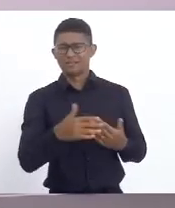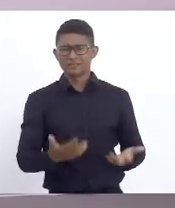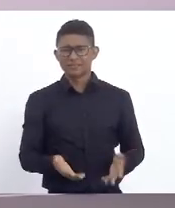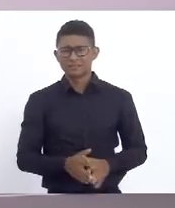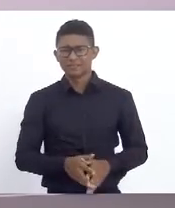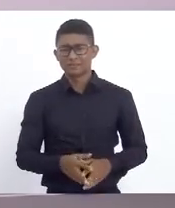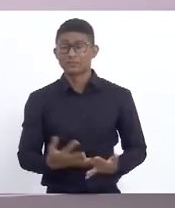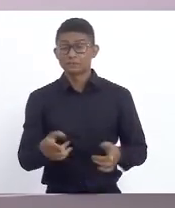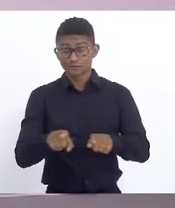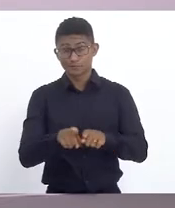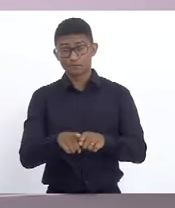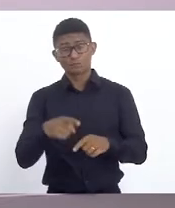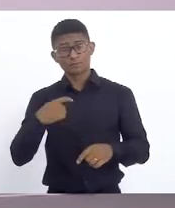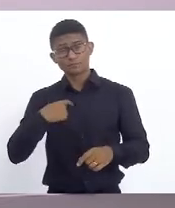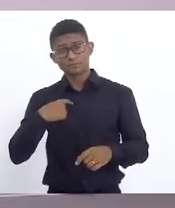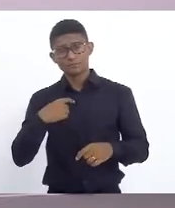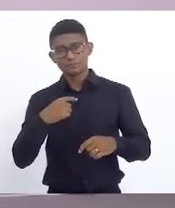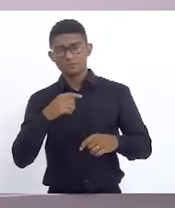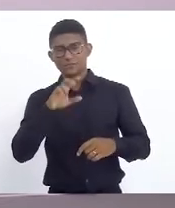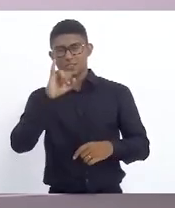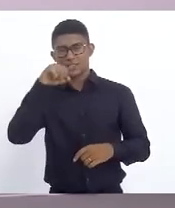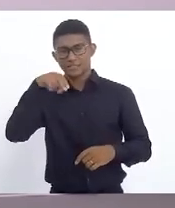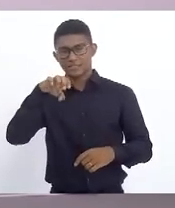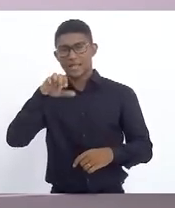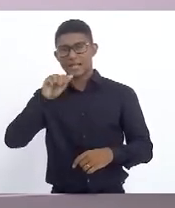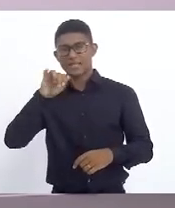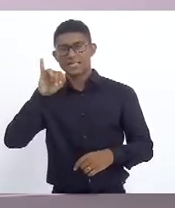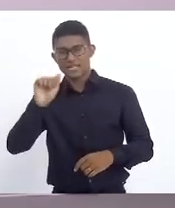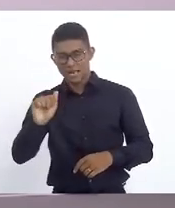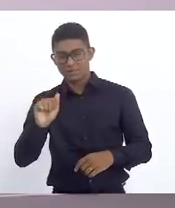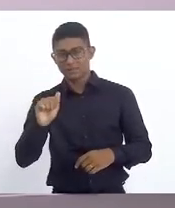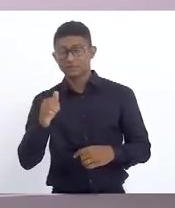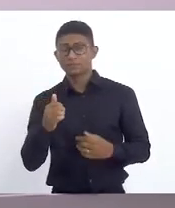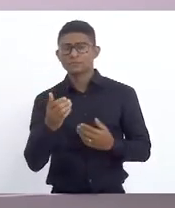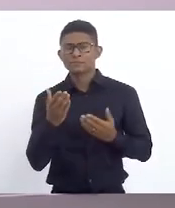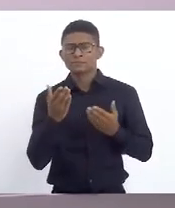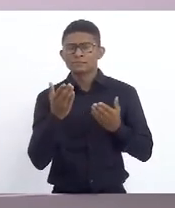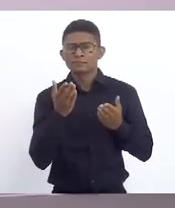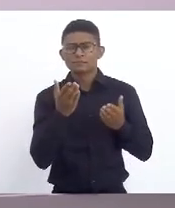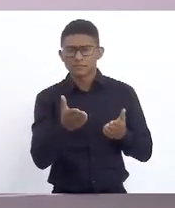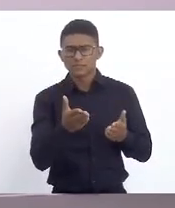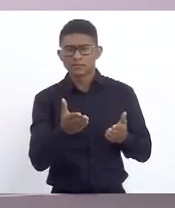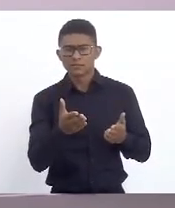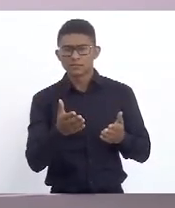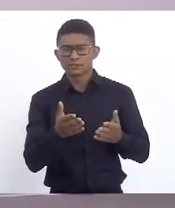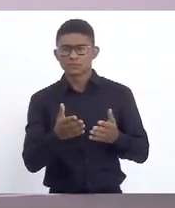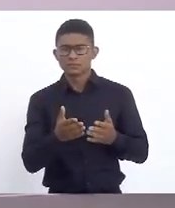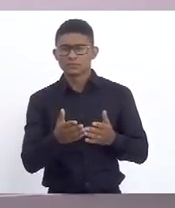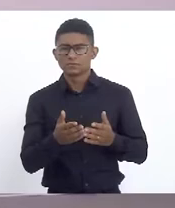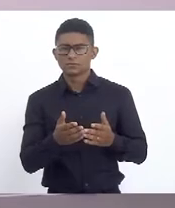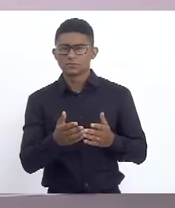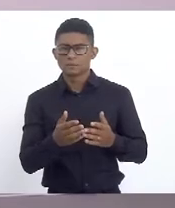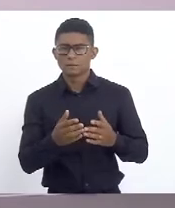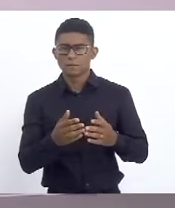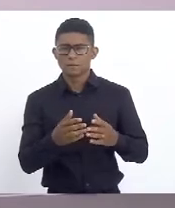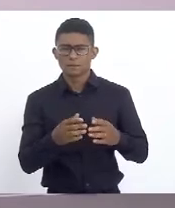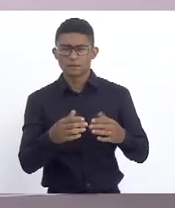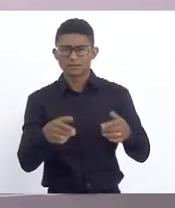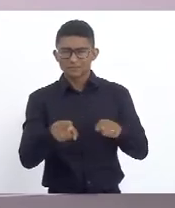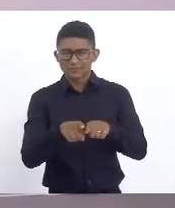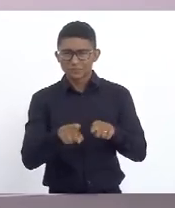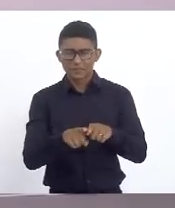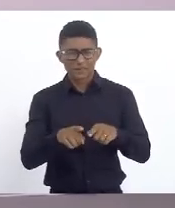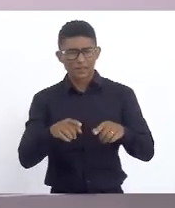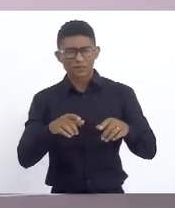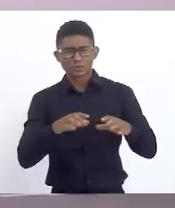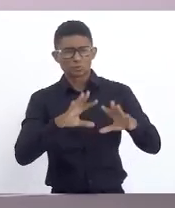eu estou, assim, Queimados deveria estar aqui em Japeri, o Distrito Industrial de Queimados, que foi um